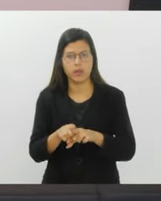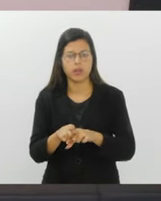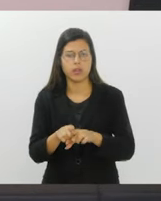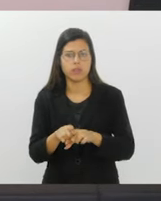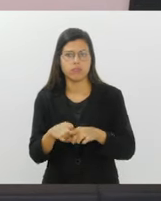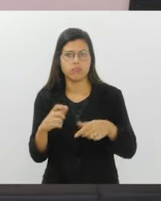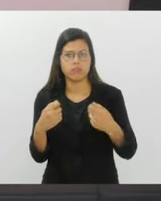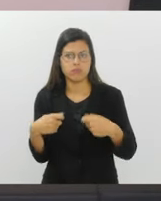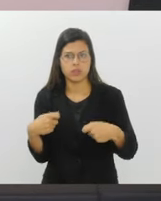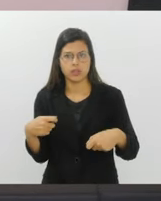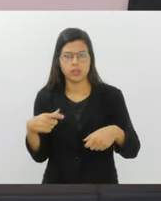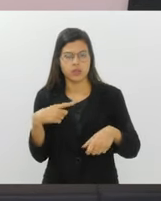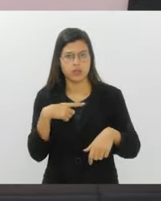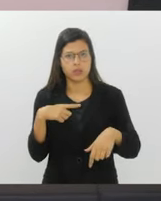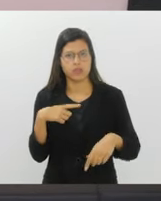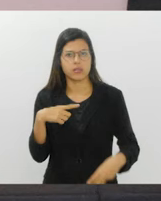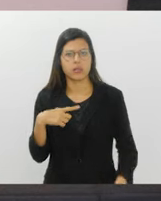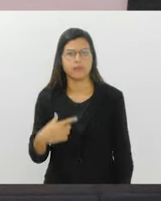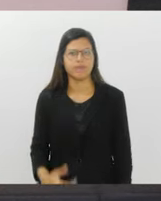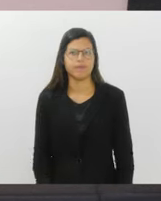haver uma contrapartida